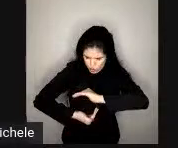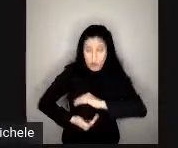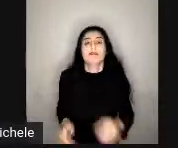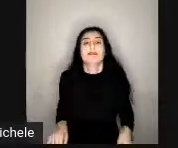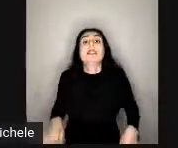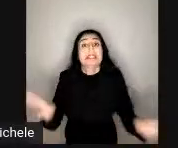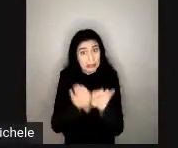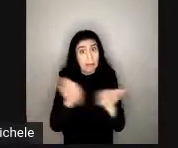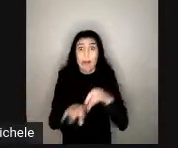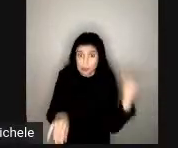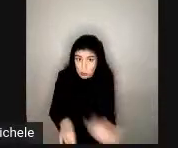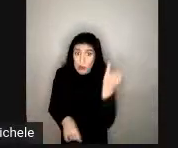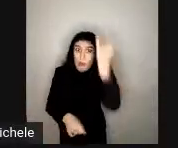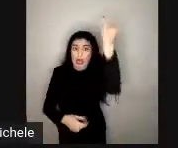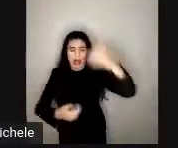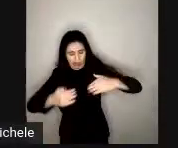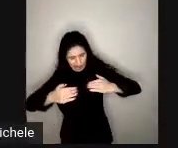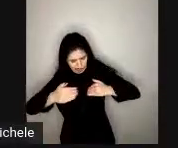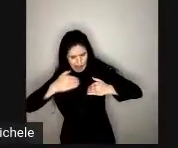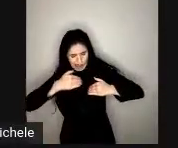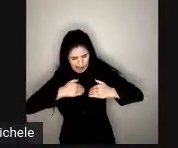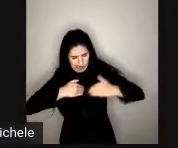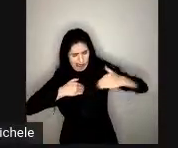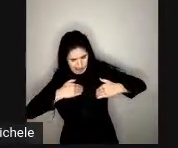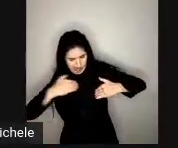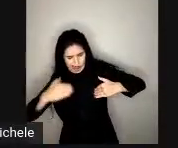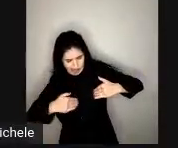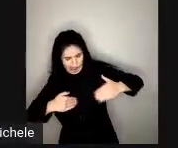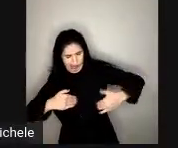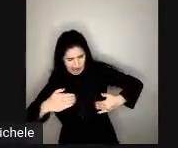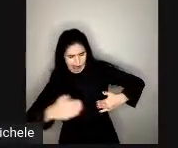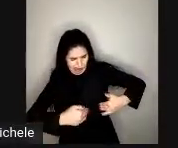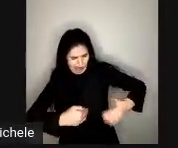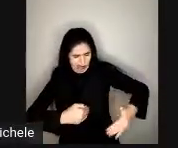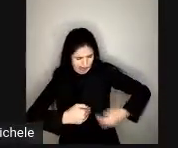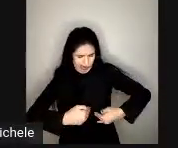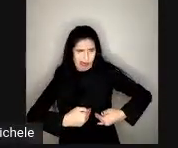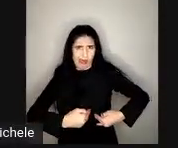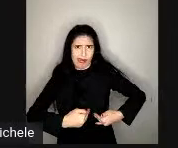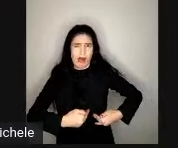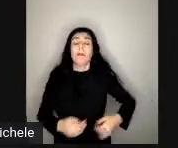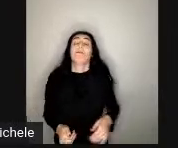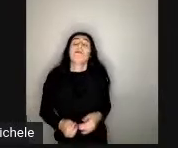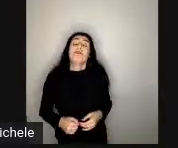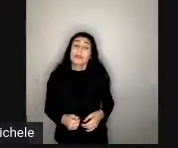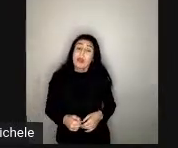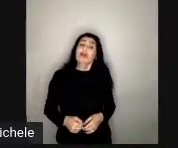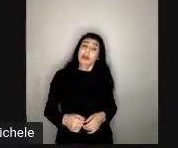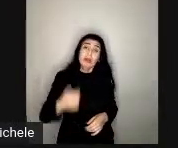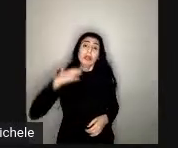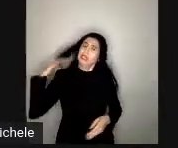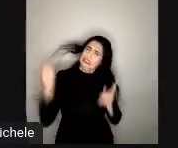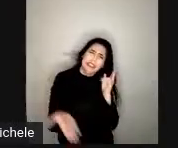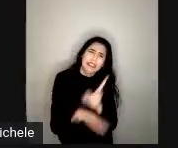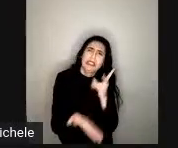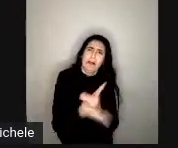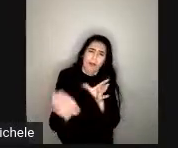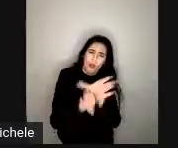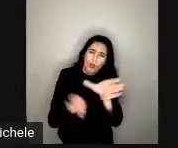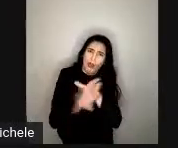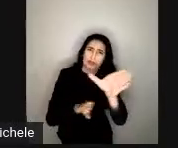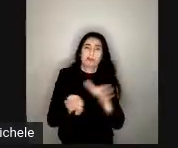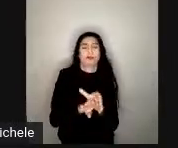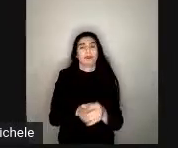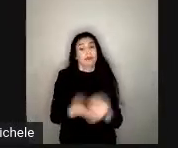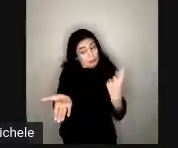coisa importante, eu nunca deixei de estimular, porque o autoexame ele é um compromisso que a mulher assume